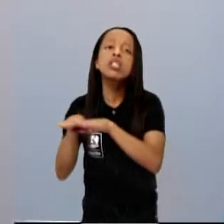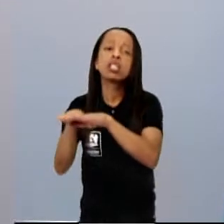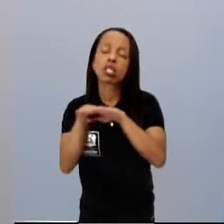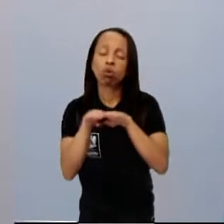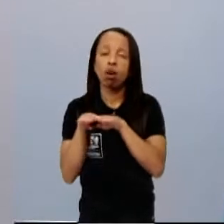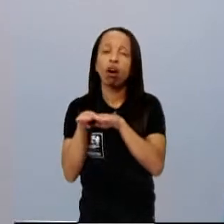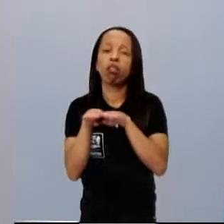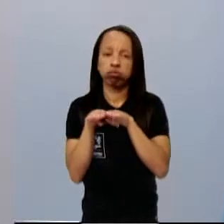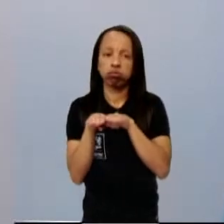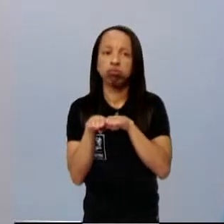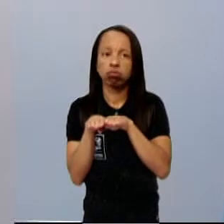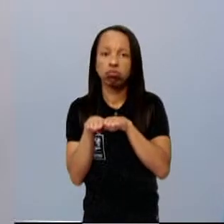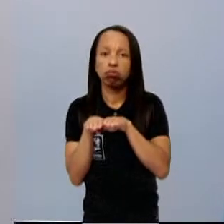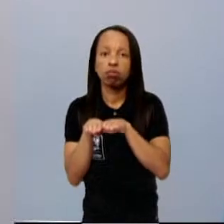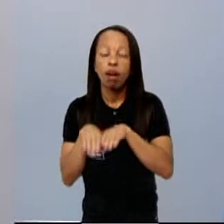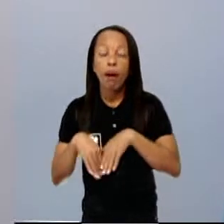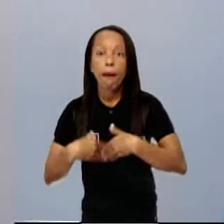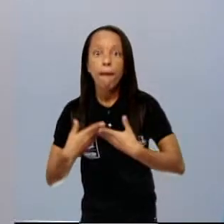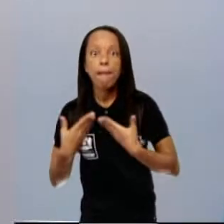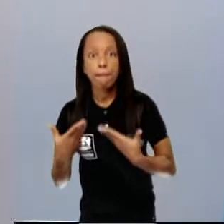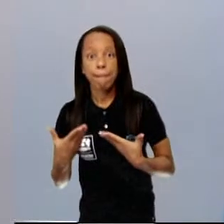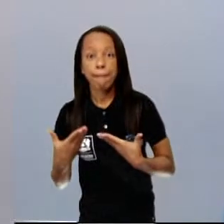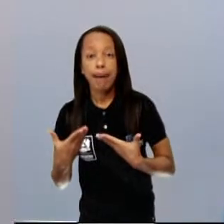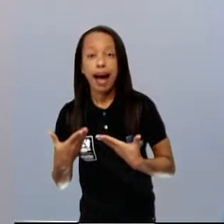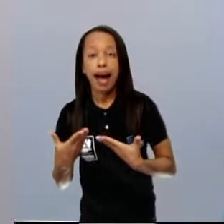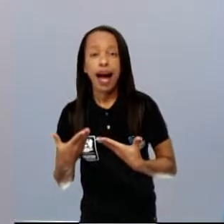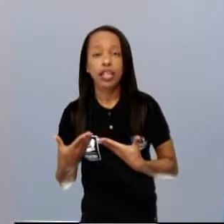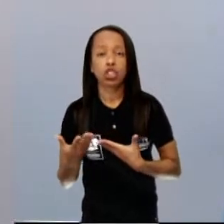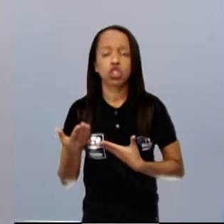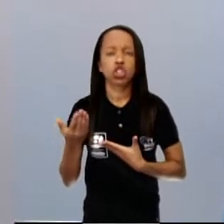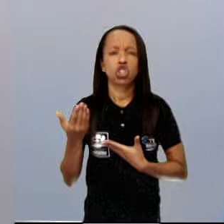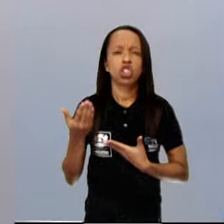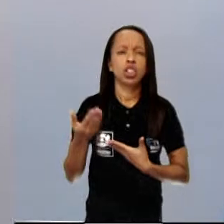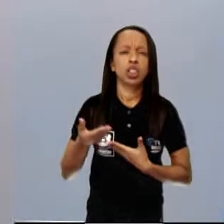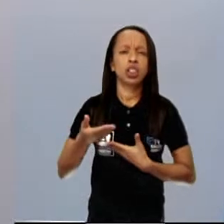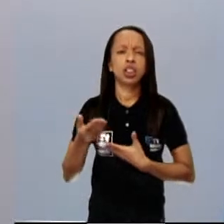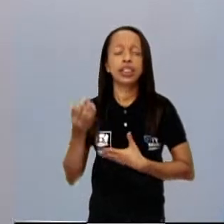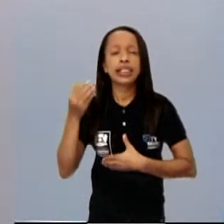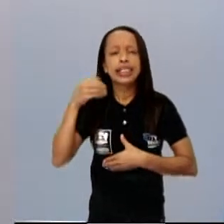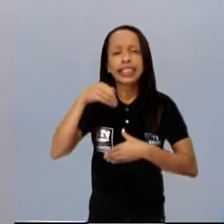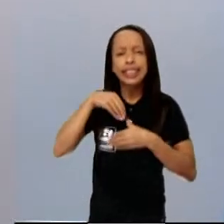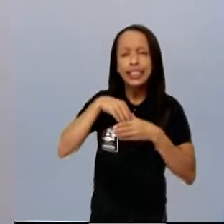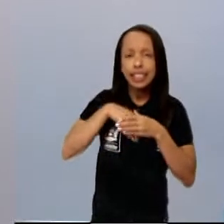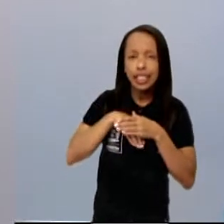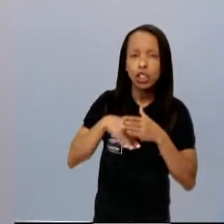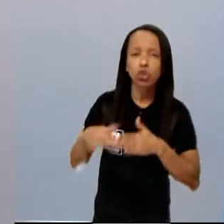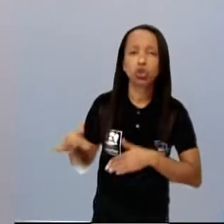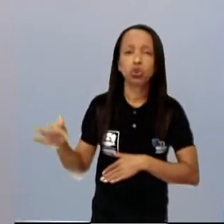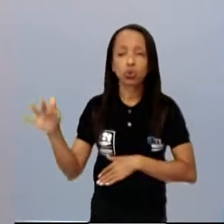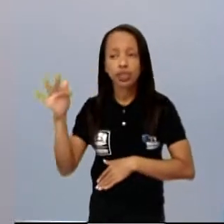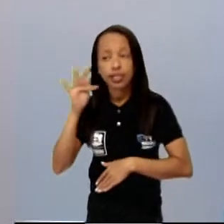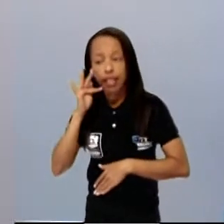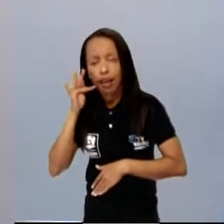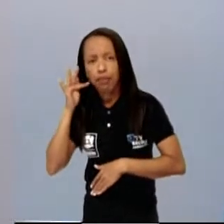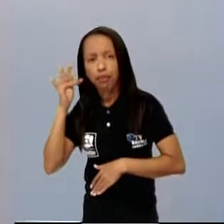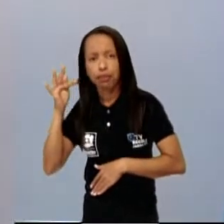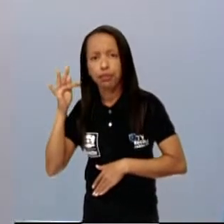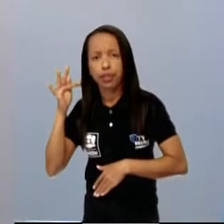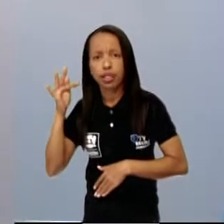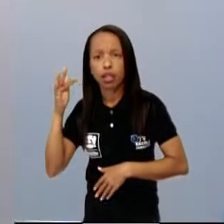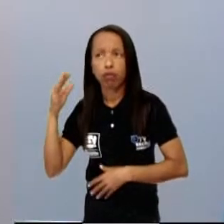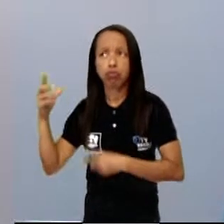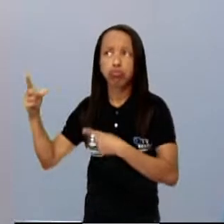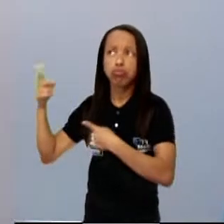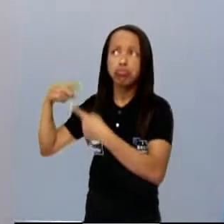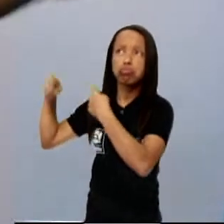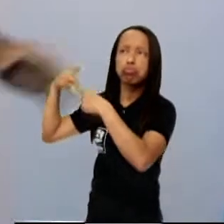boato. Rapaz, está acontecendo o seguinte, os nobres estão ficando com medo da reunião e vão começar a cobrar dívida, vão tomar as terras